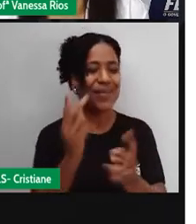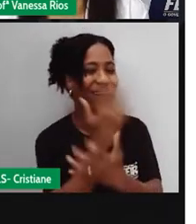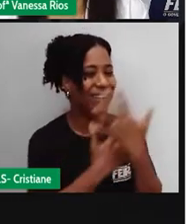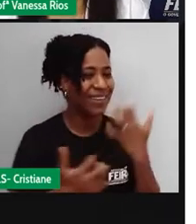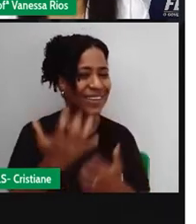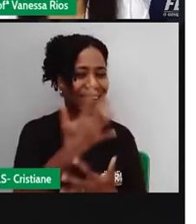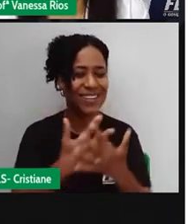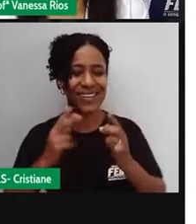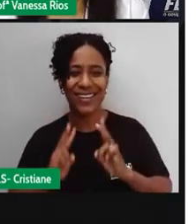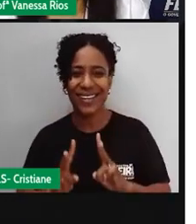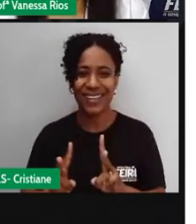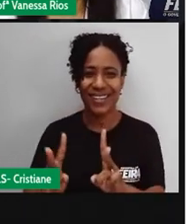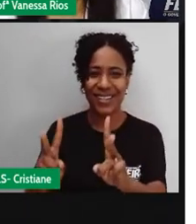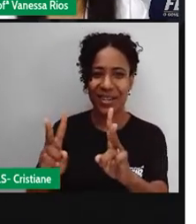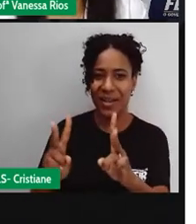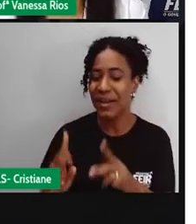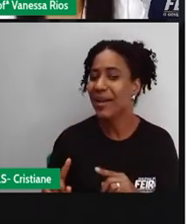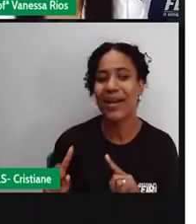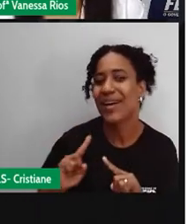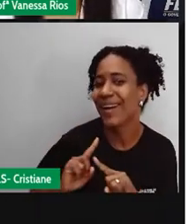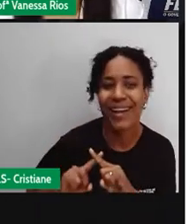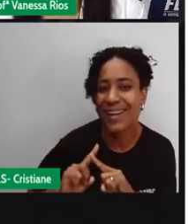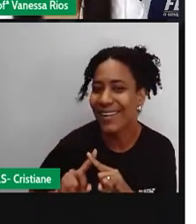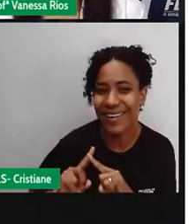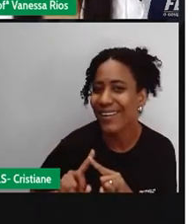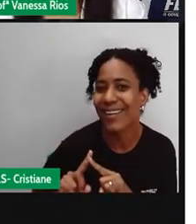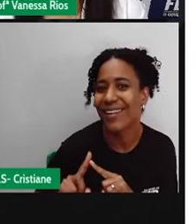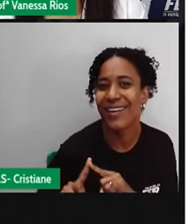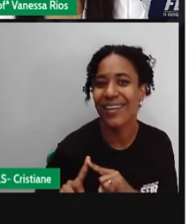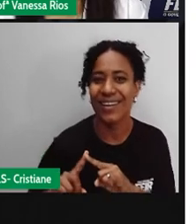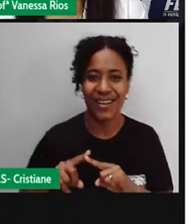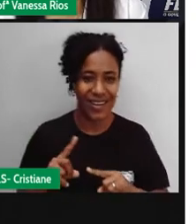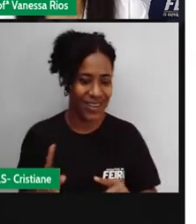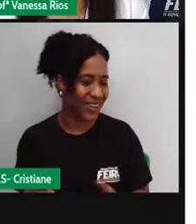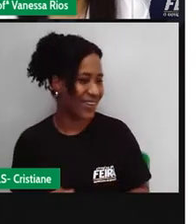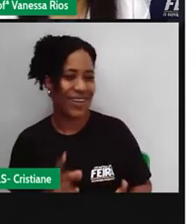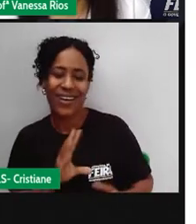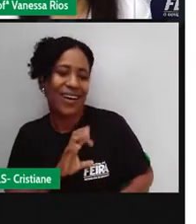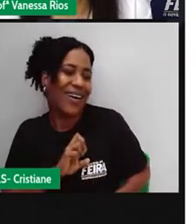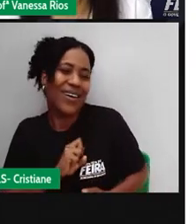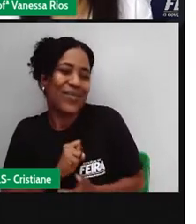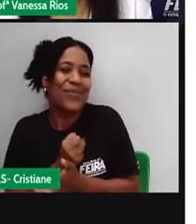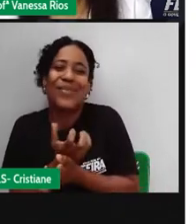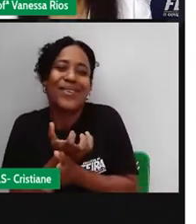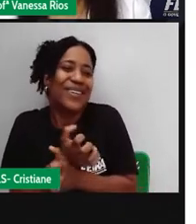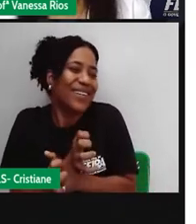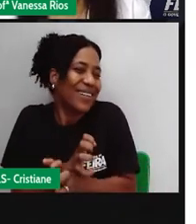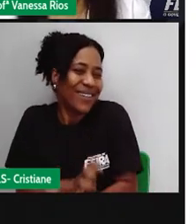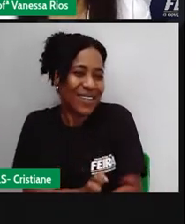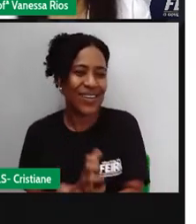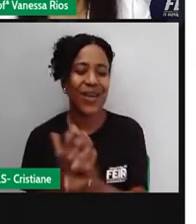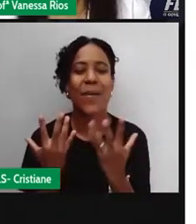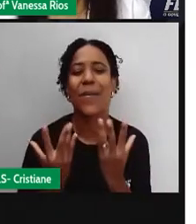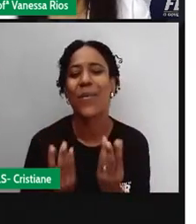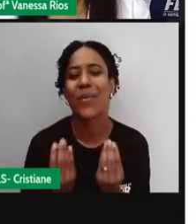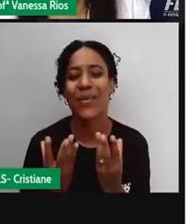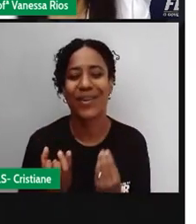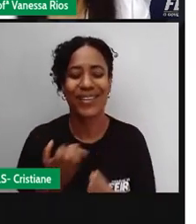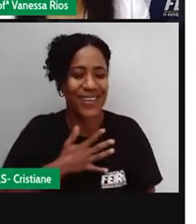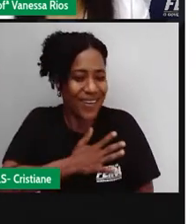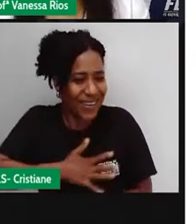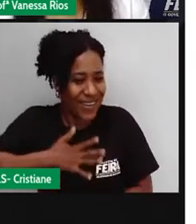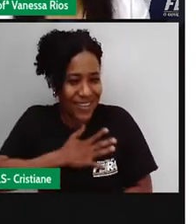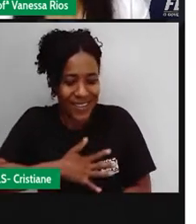tô. Pro quê, meu torrão amado? Muito te prezo, te quero. E vejo que